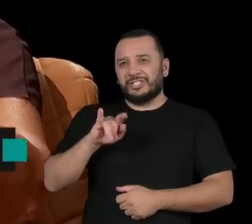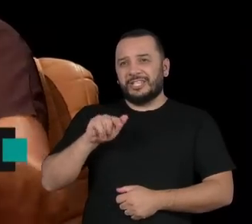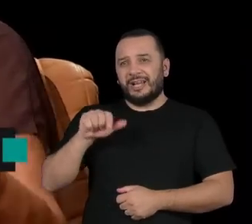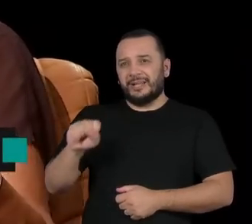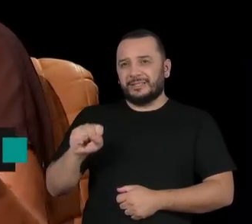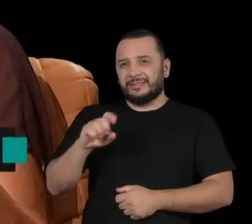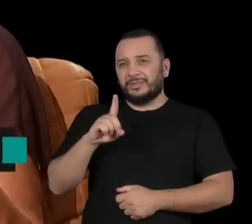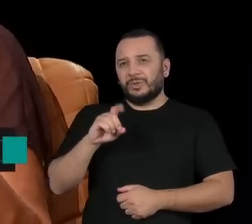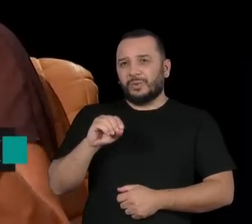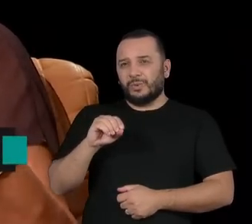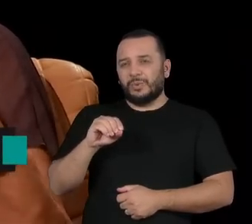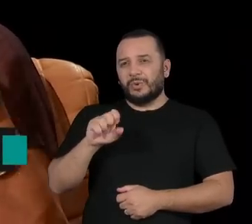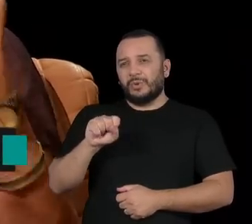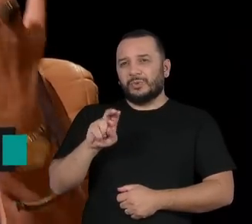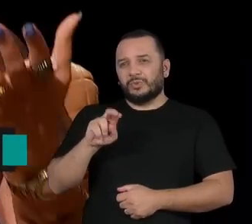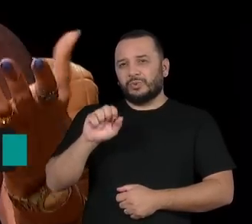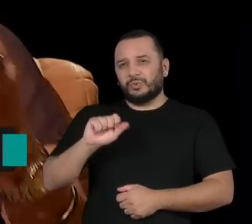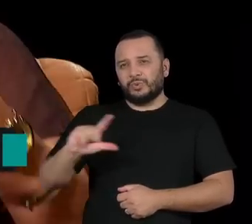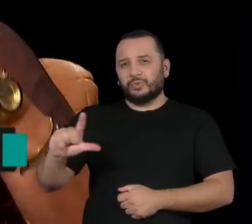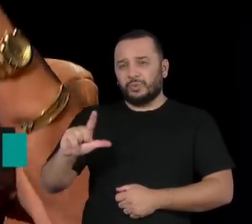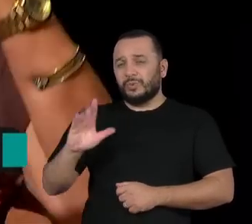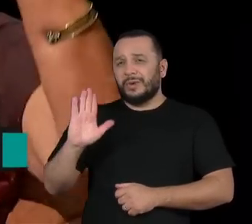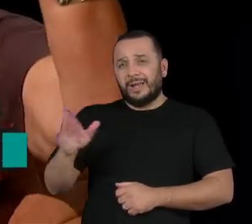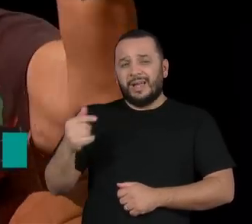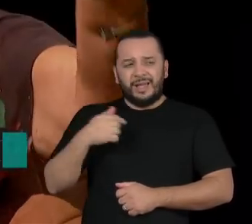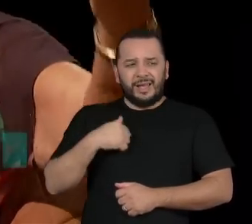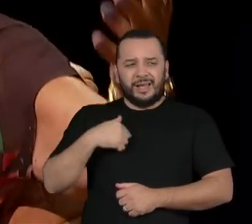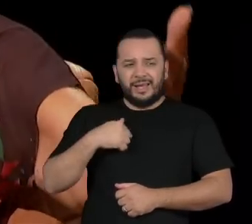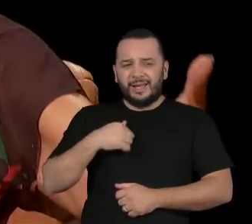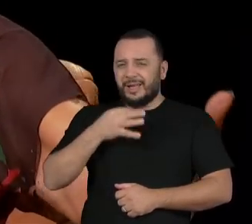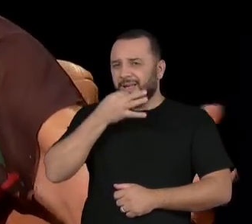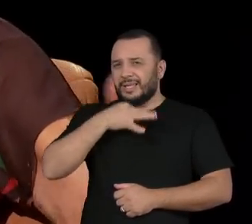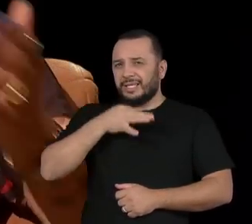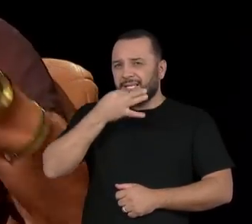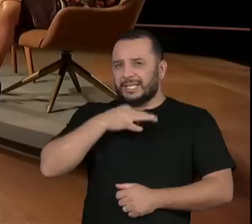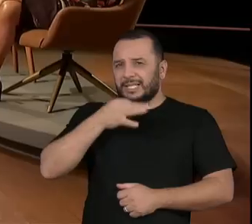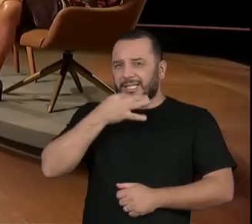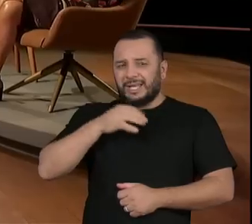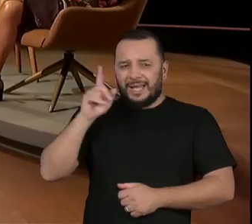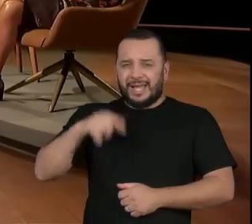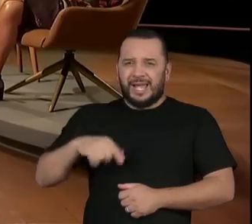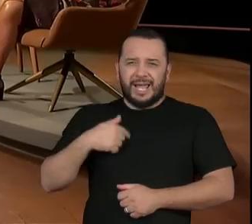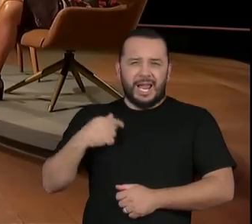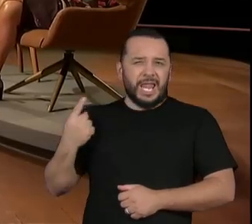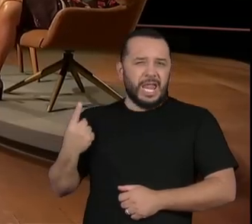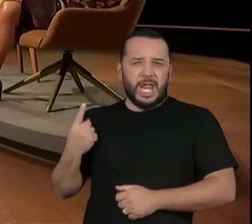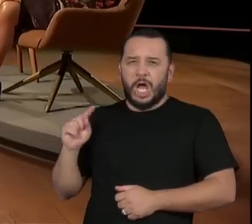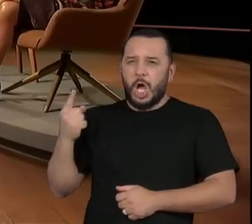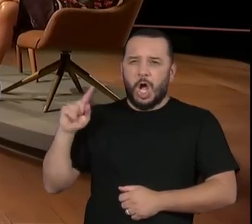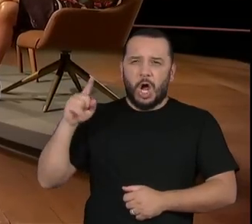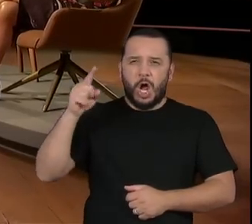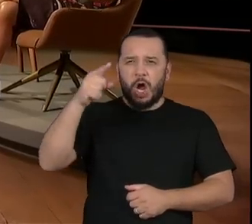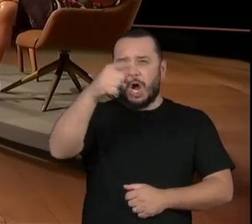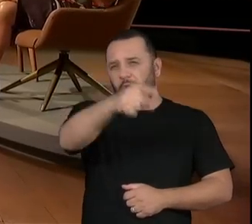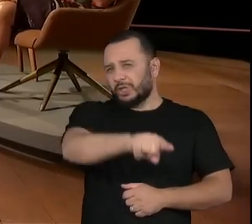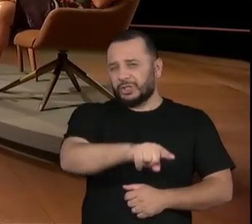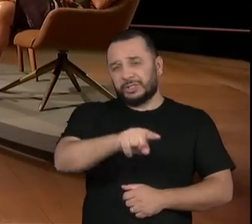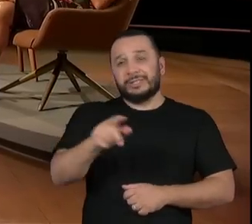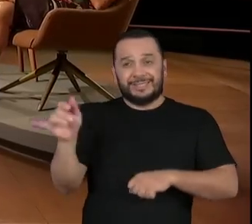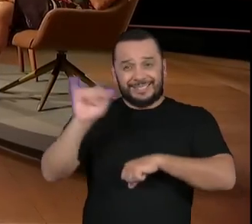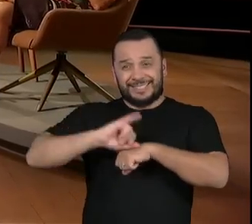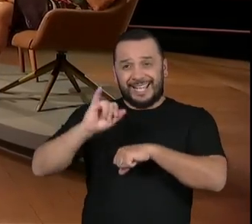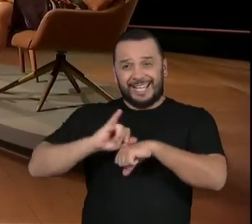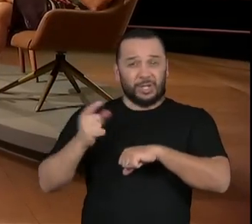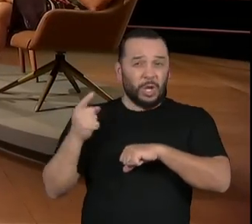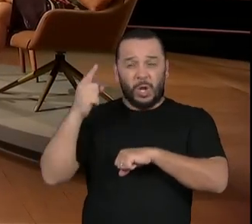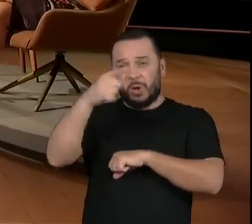centro. Era onde meu pai tinha a granja, onde ele tinha o plantio das uvas, das videiras novas que ele trouxe da Itália.